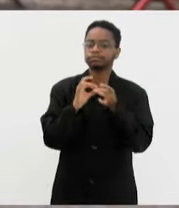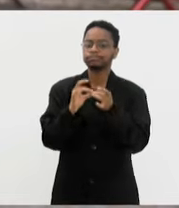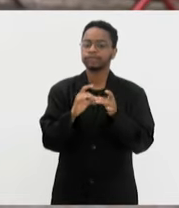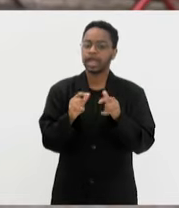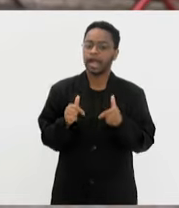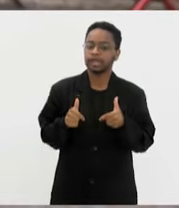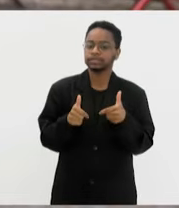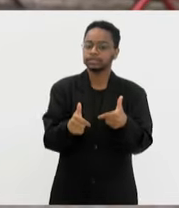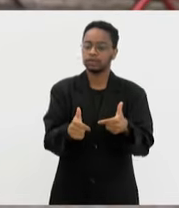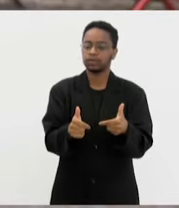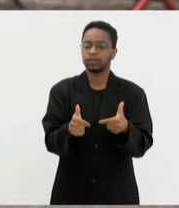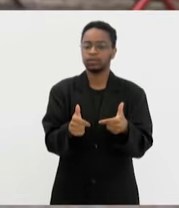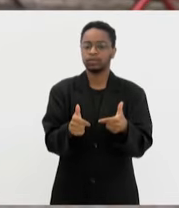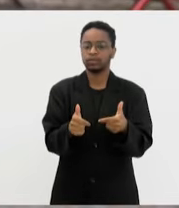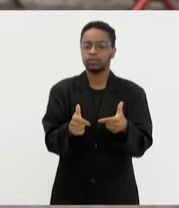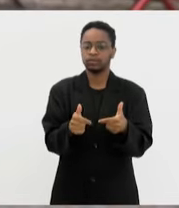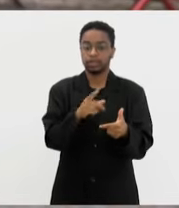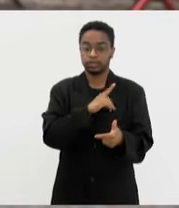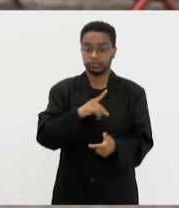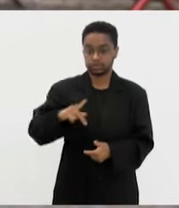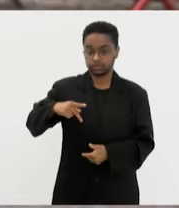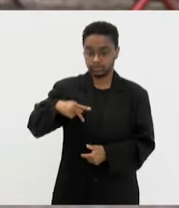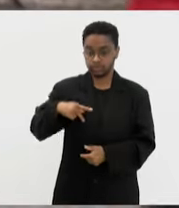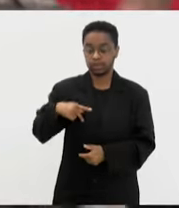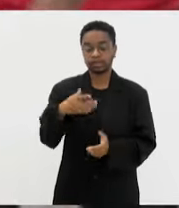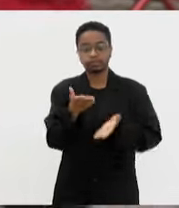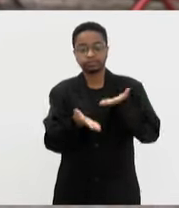para prestar à Defensoria Pública